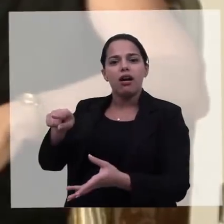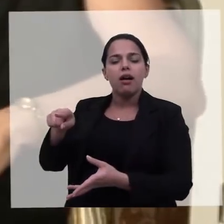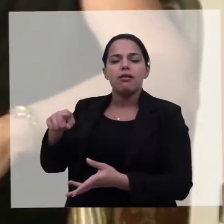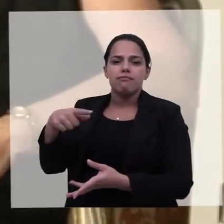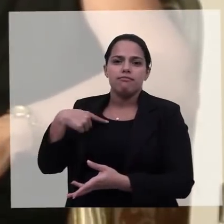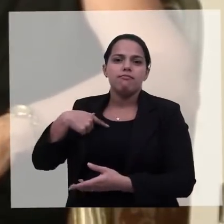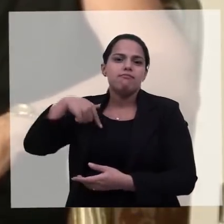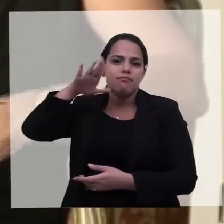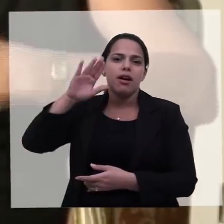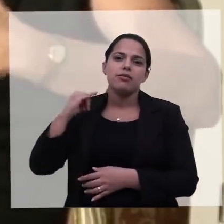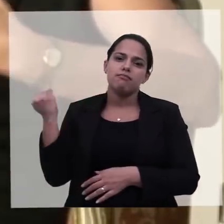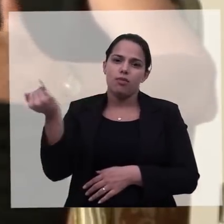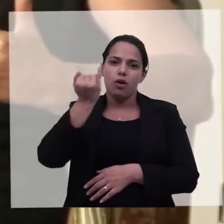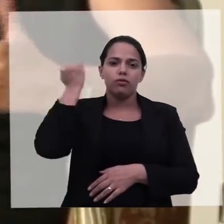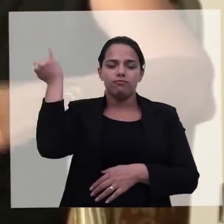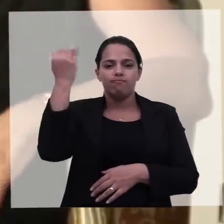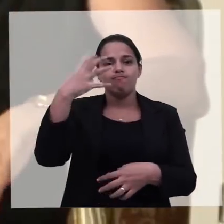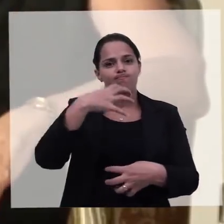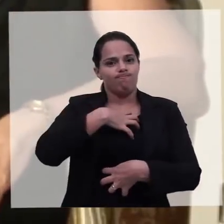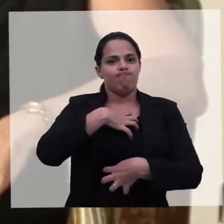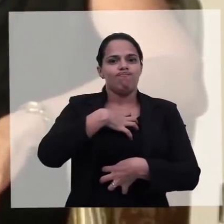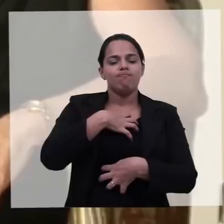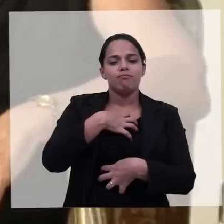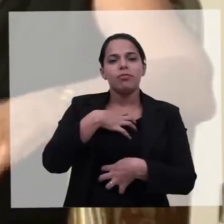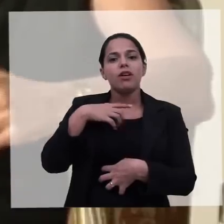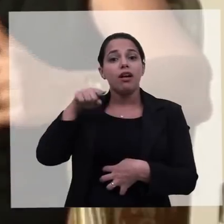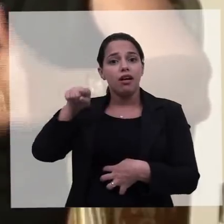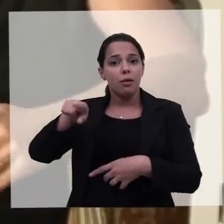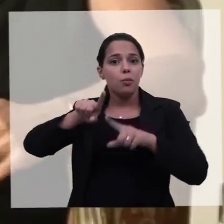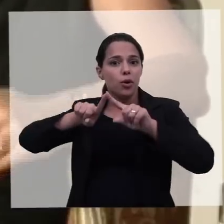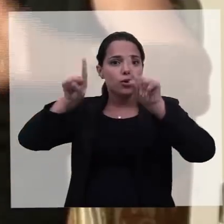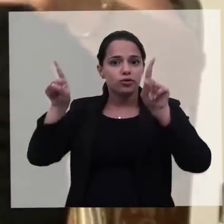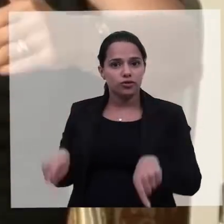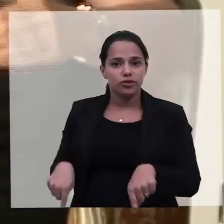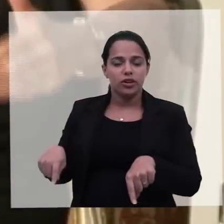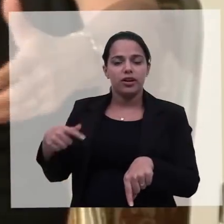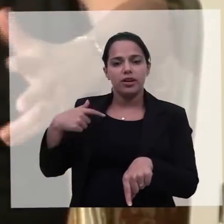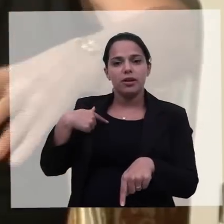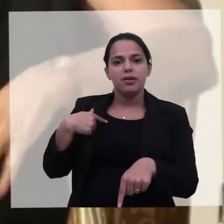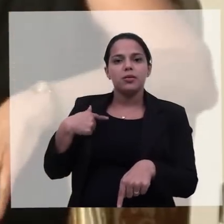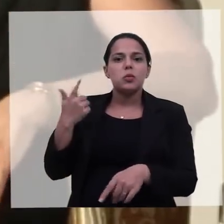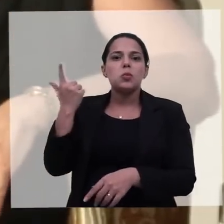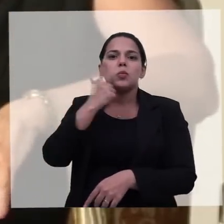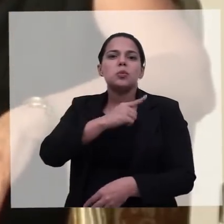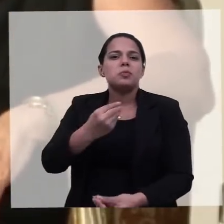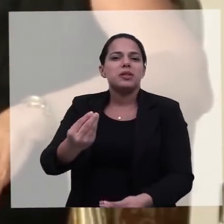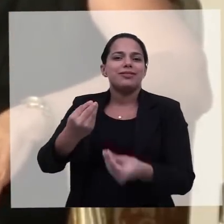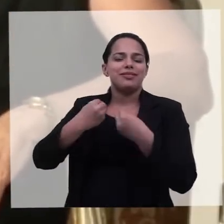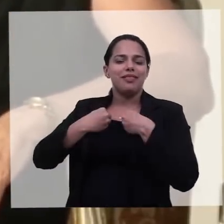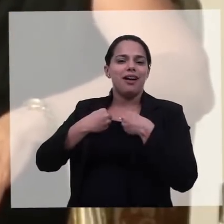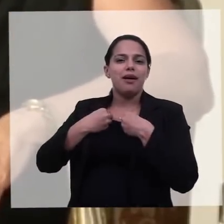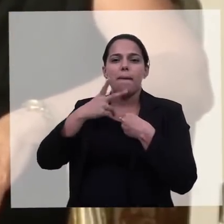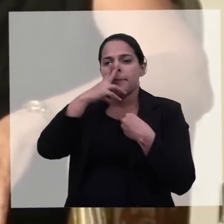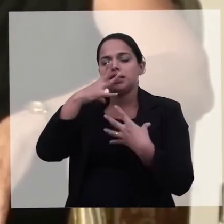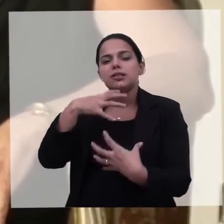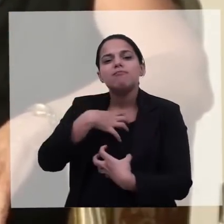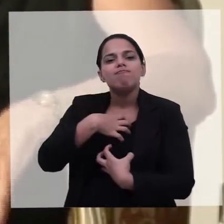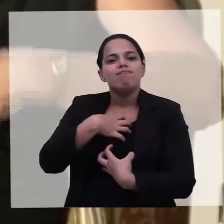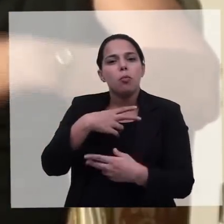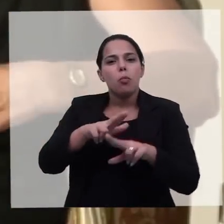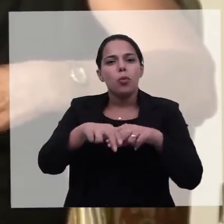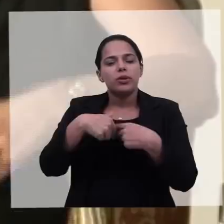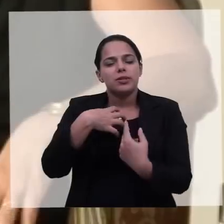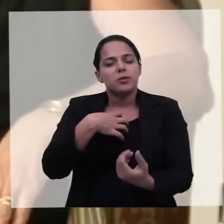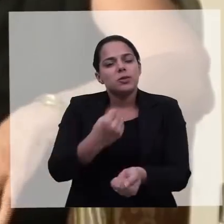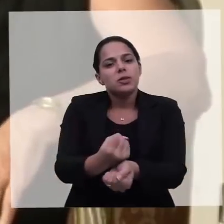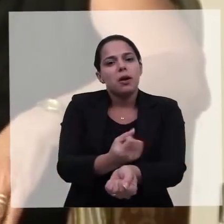coisa à sociedade, para mim é muito mais gratificante. E esse projeto me permitiu isso.